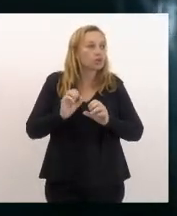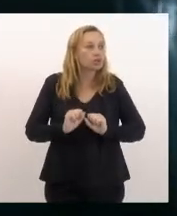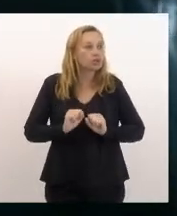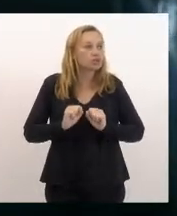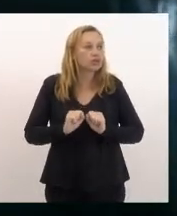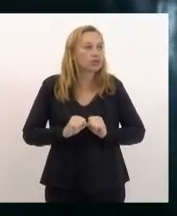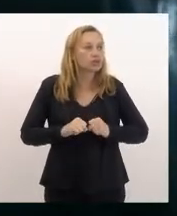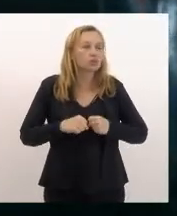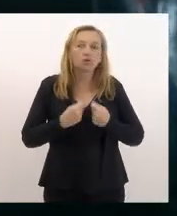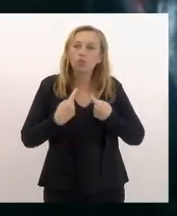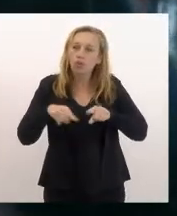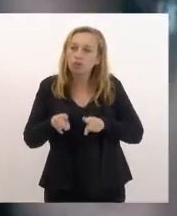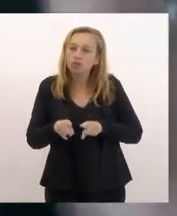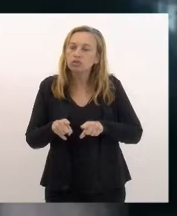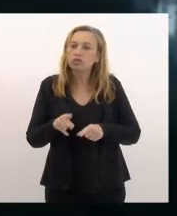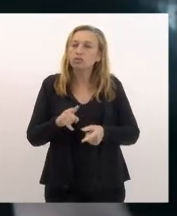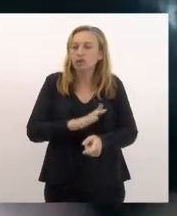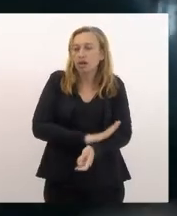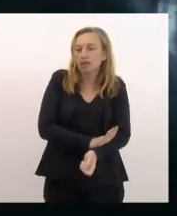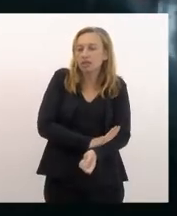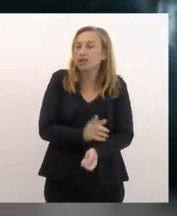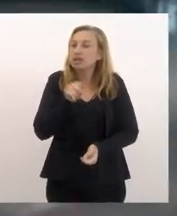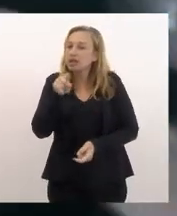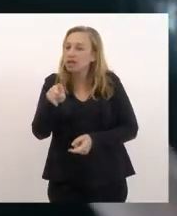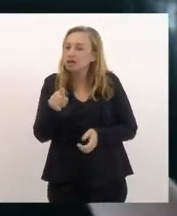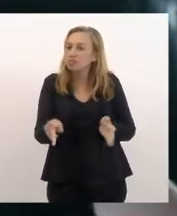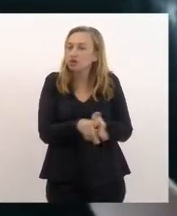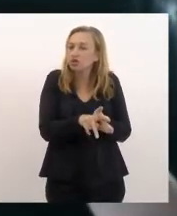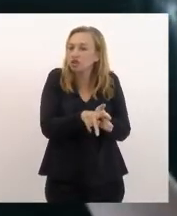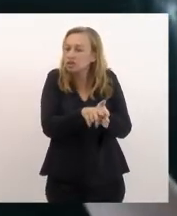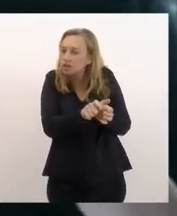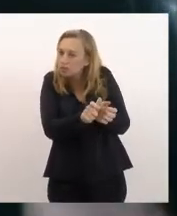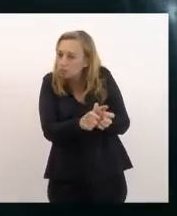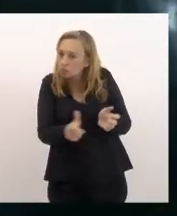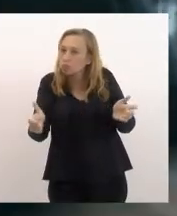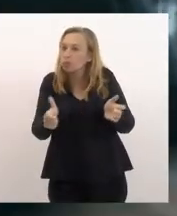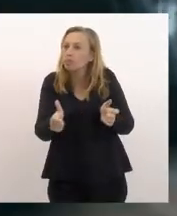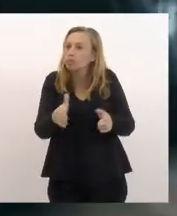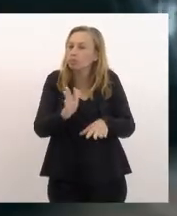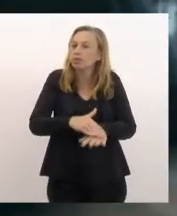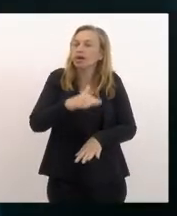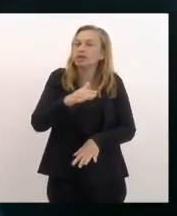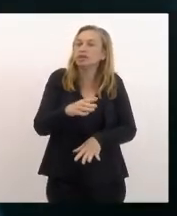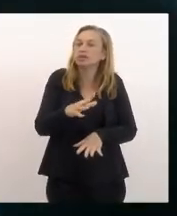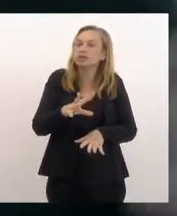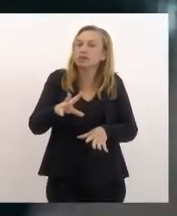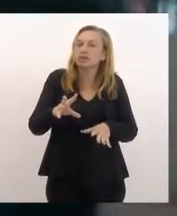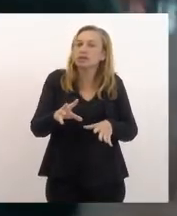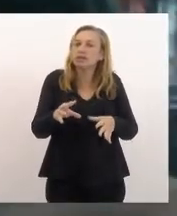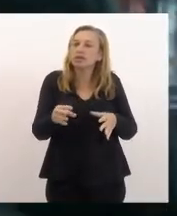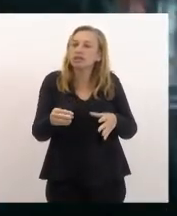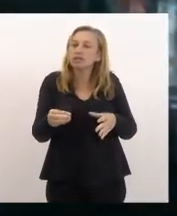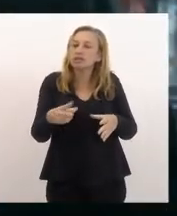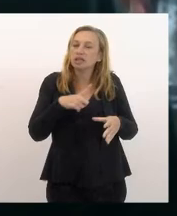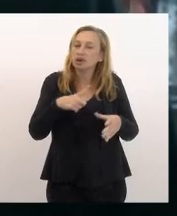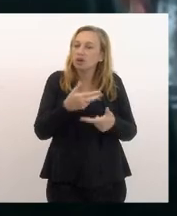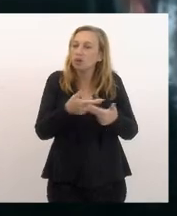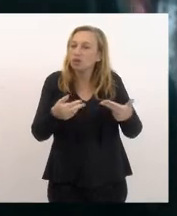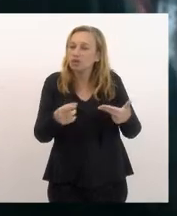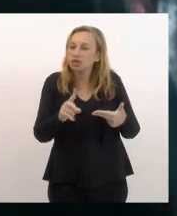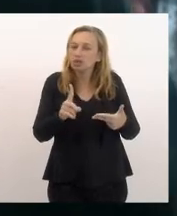ao racismo e esse projeto é bem mais amplo e acrescenta pontos que não estão na lei